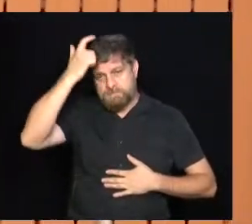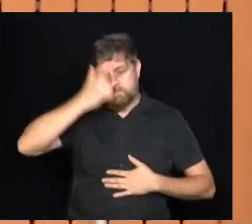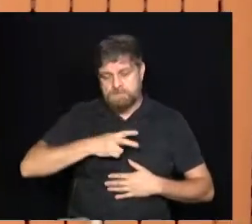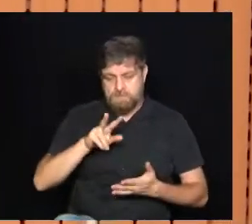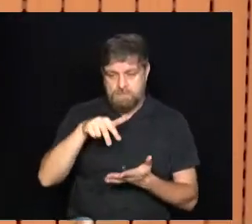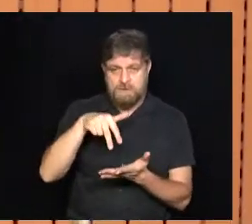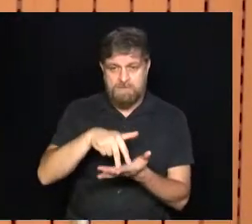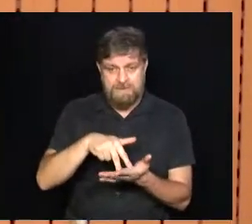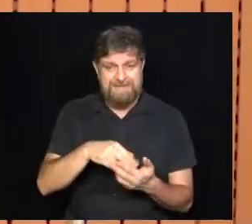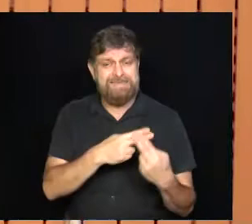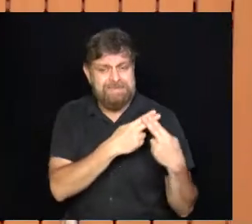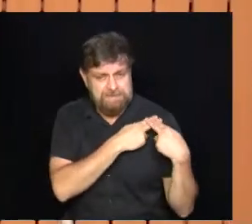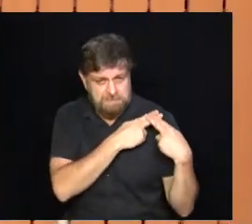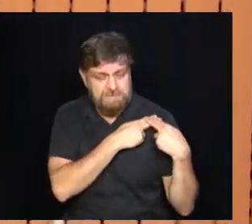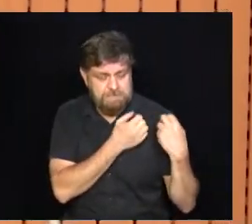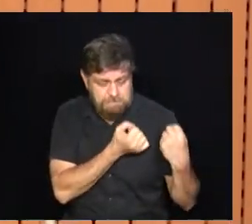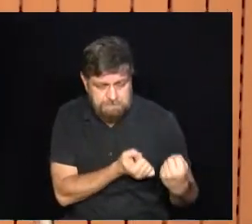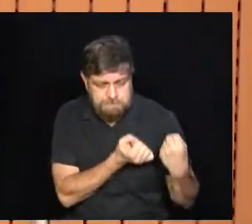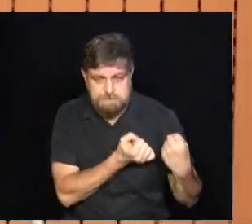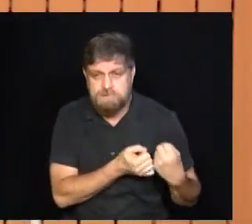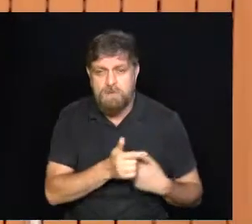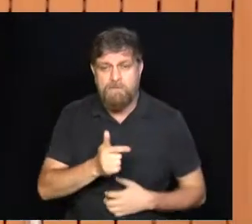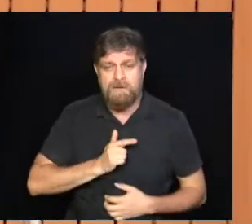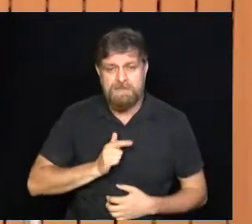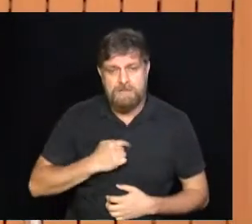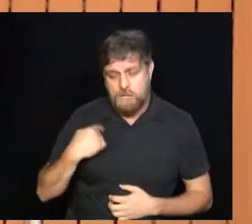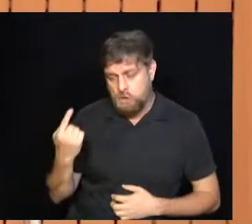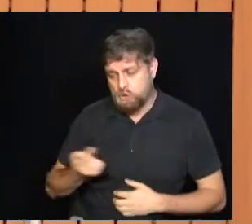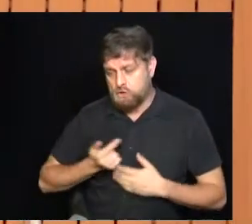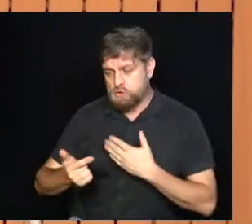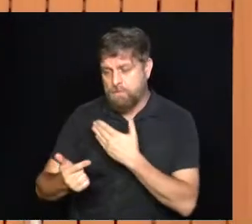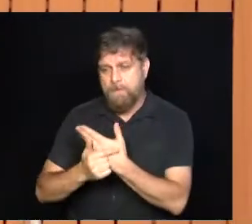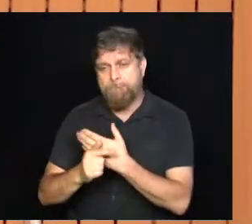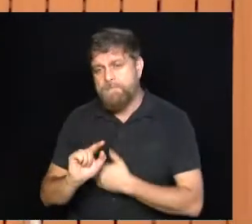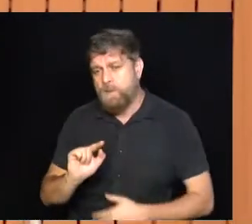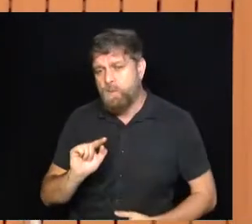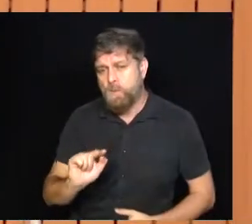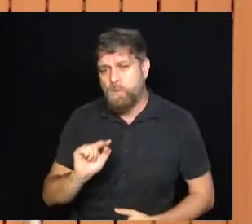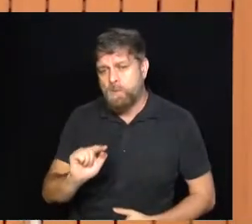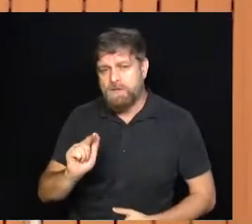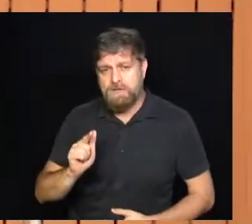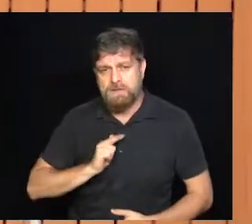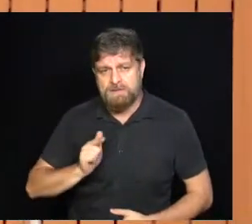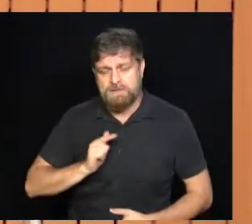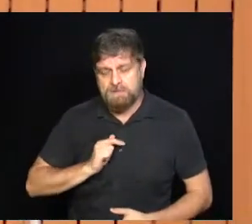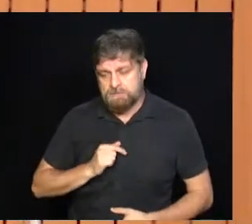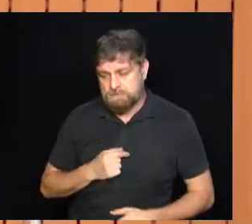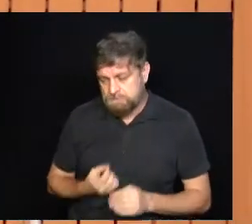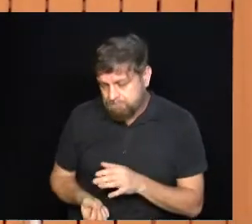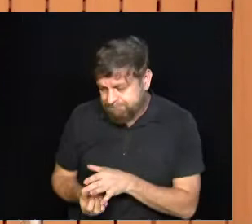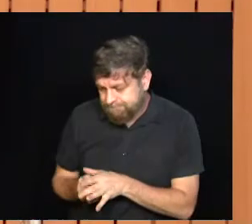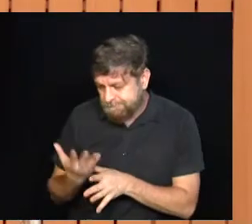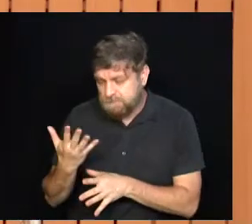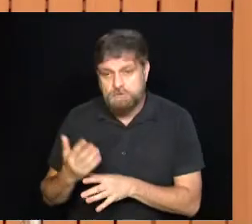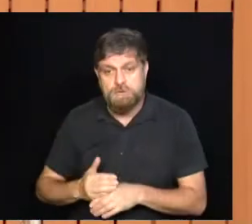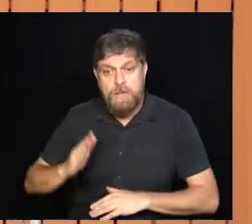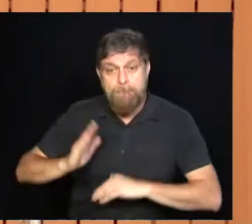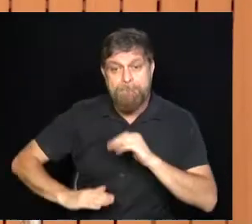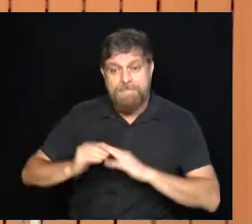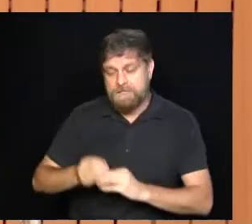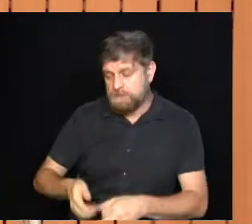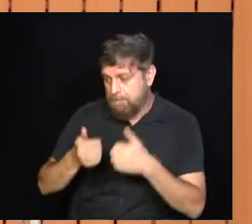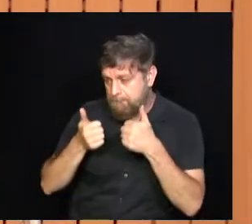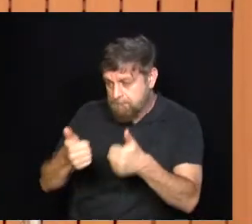muitas responsabilidades, mas a gente tem a função também de ser uma fonte de boas práticas, de